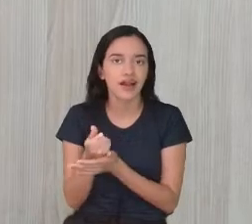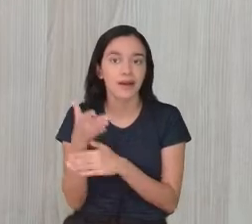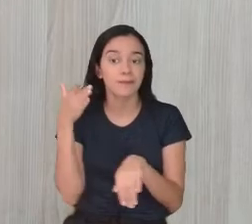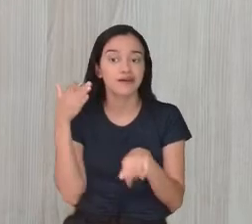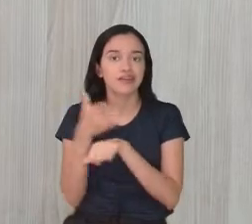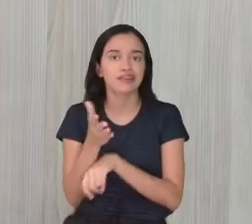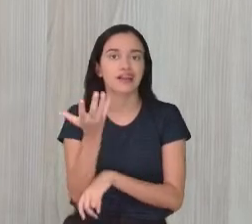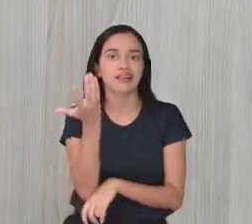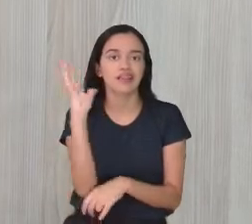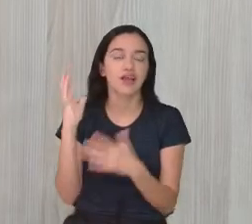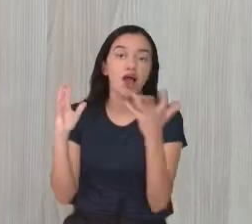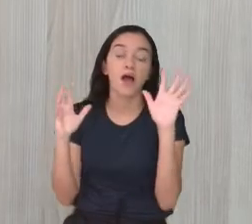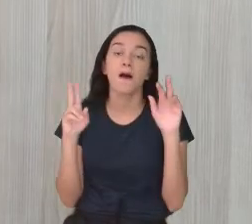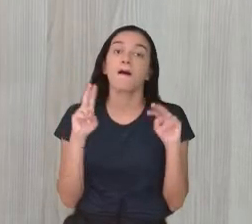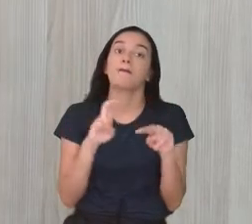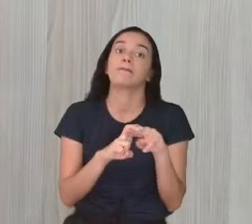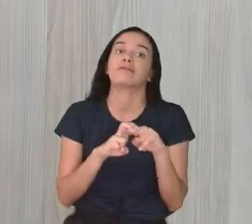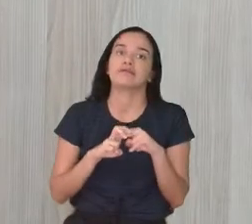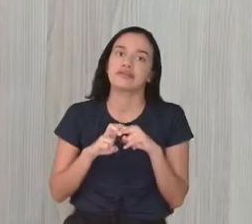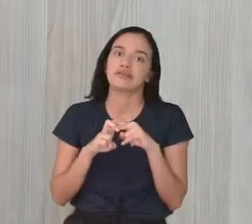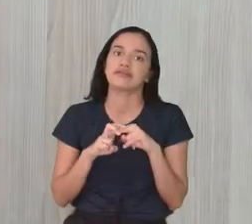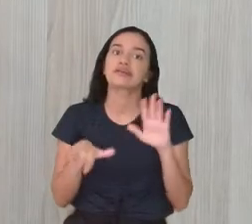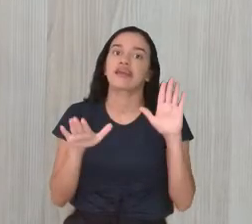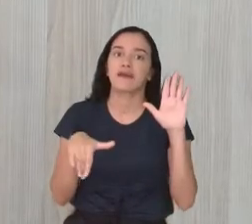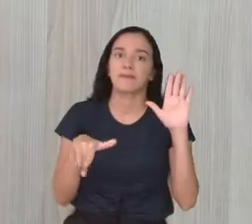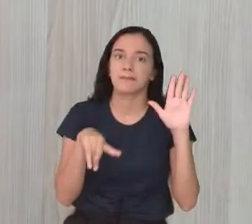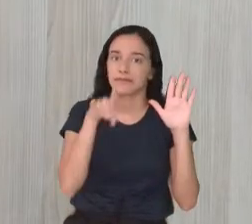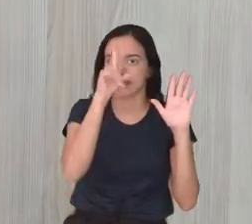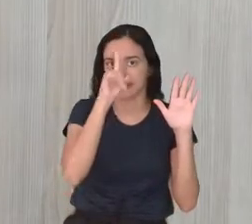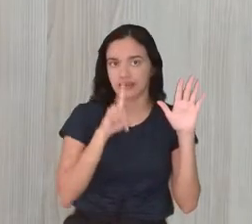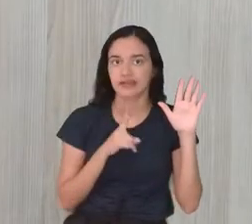natureza. Ainda bem que a praia ainda é de graça. Pois é.